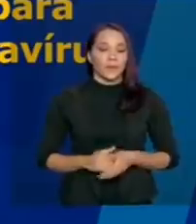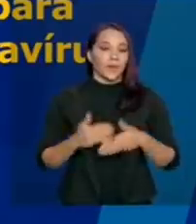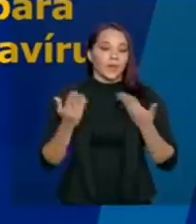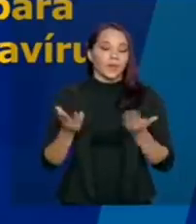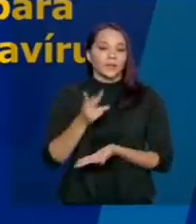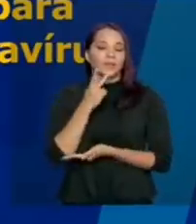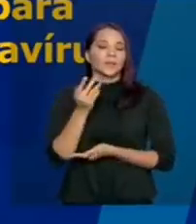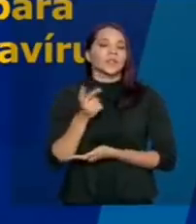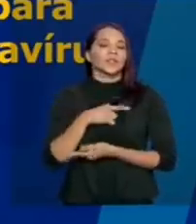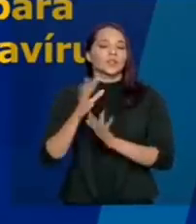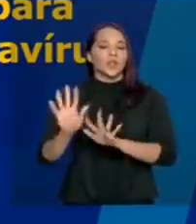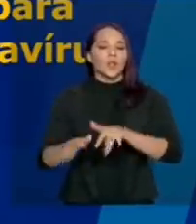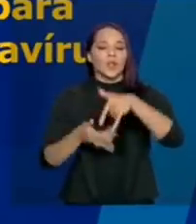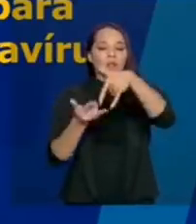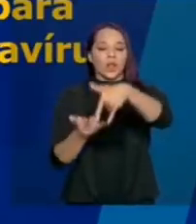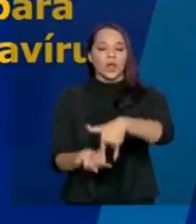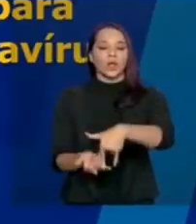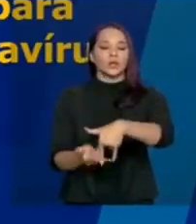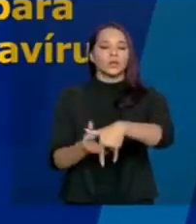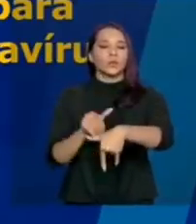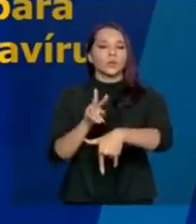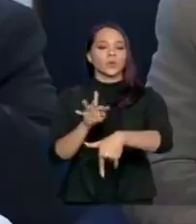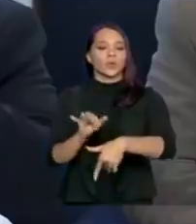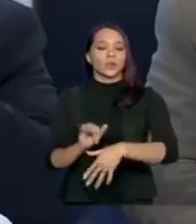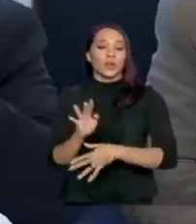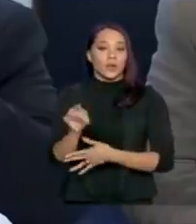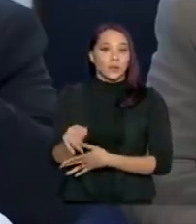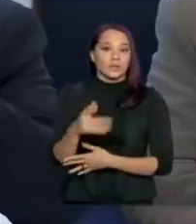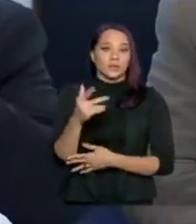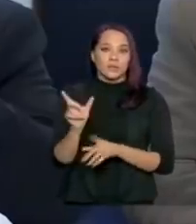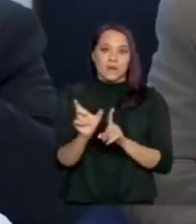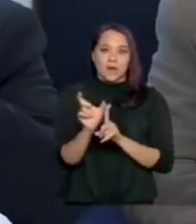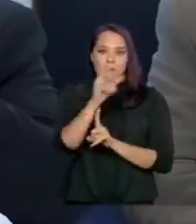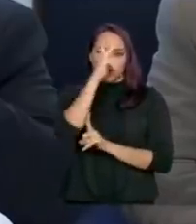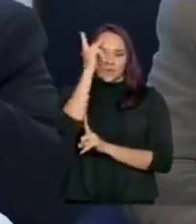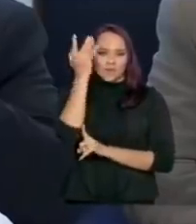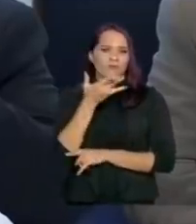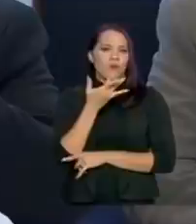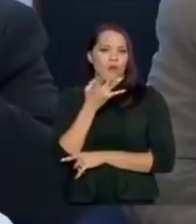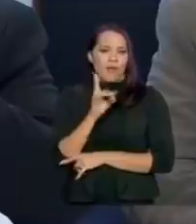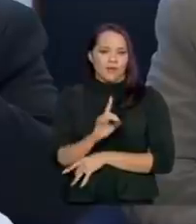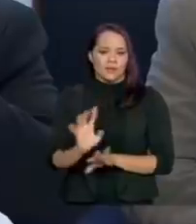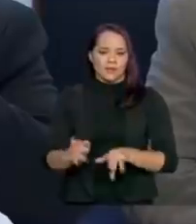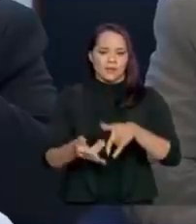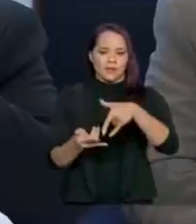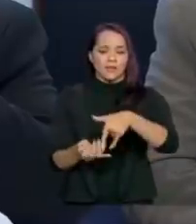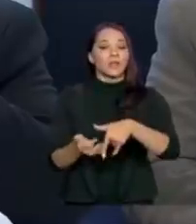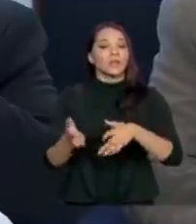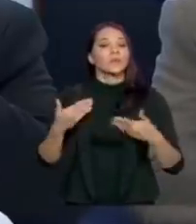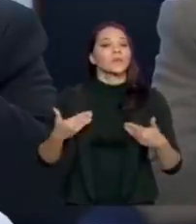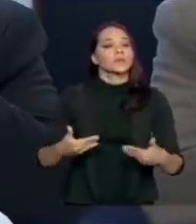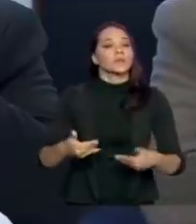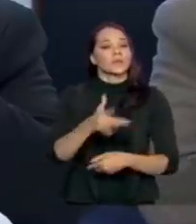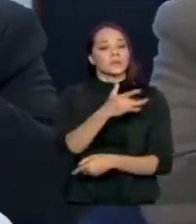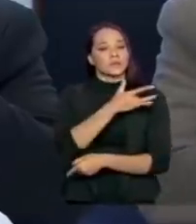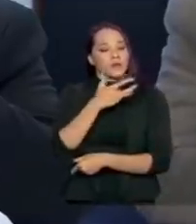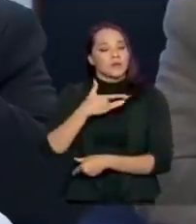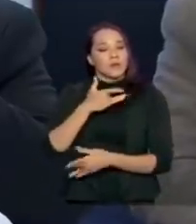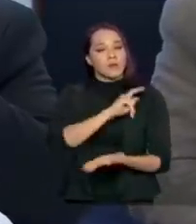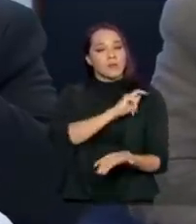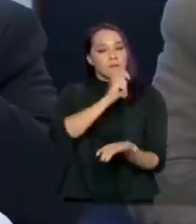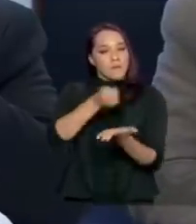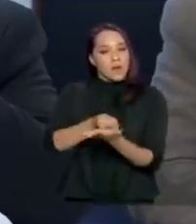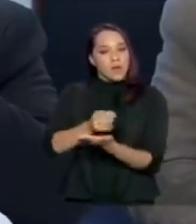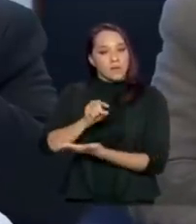à habilitação de leitos, essa palavra é uma coisa que muitos não conhecem. Então, o Ministério da Saúde, ele paga